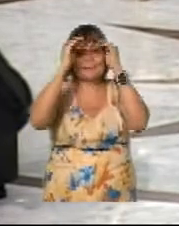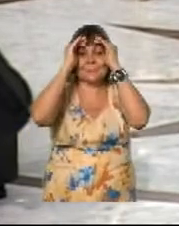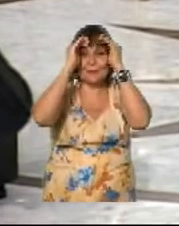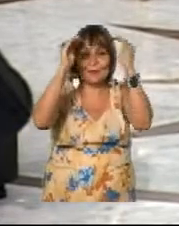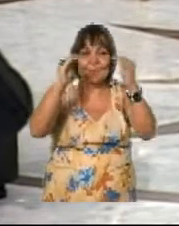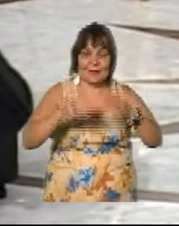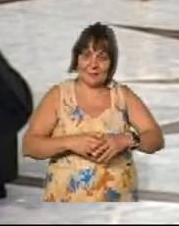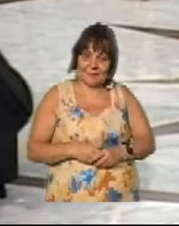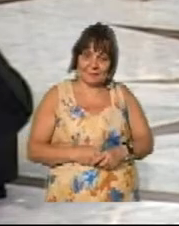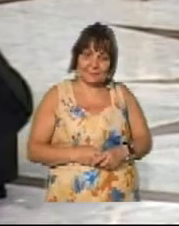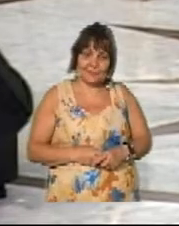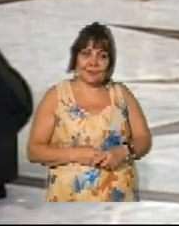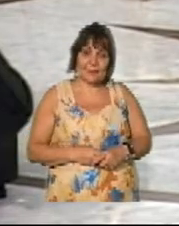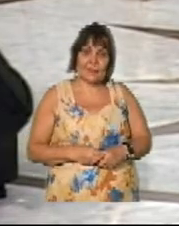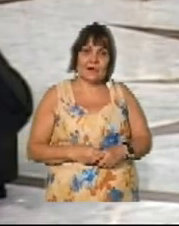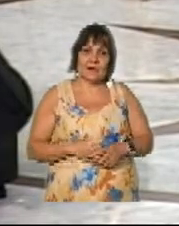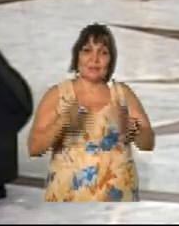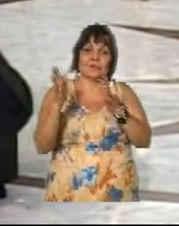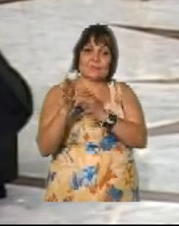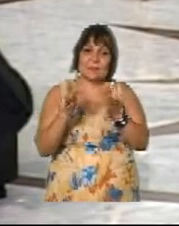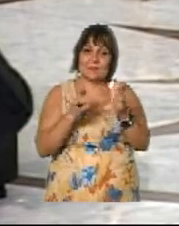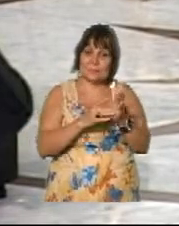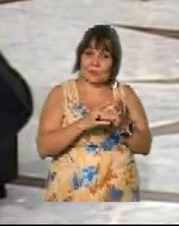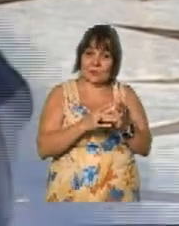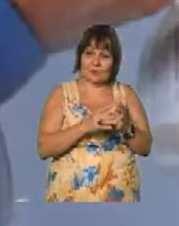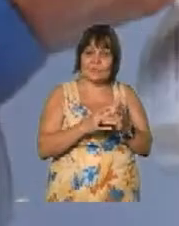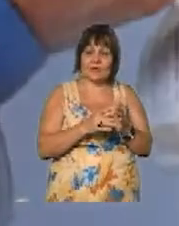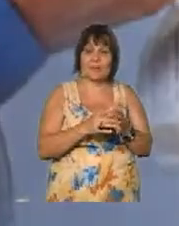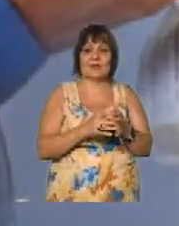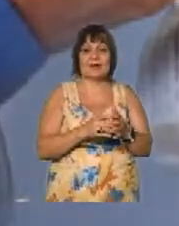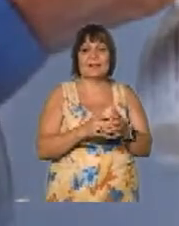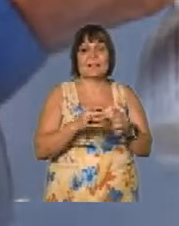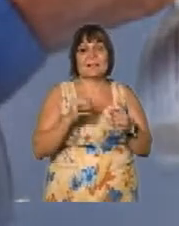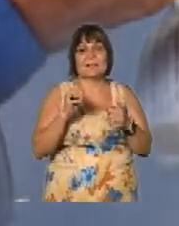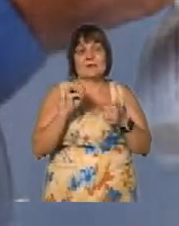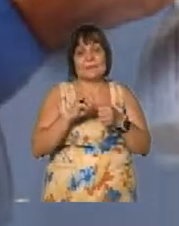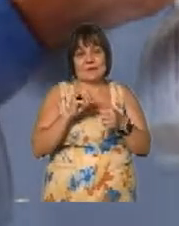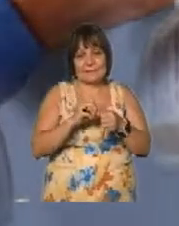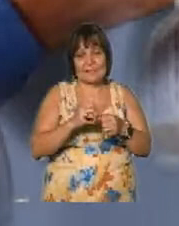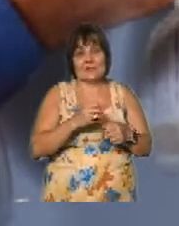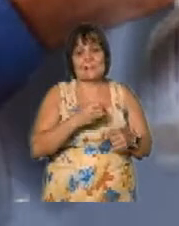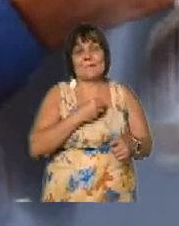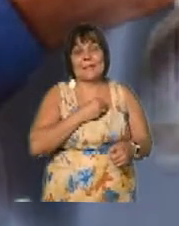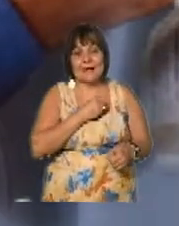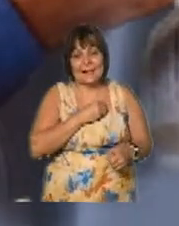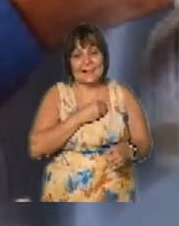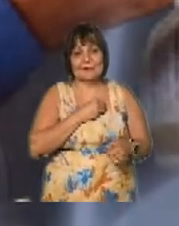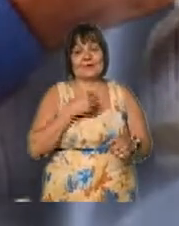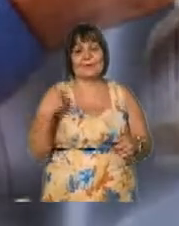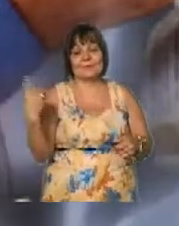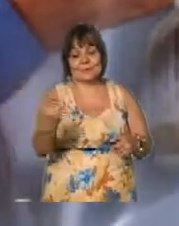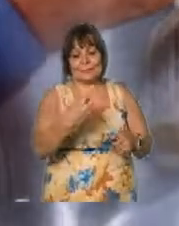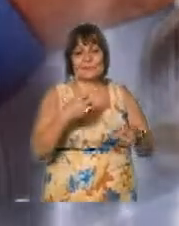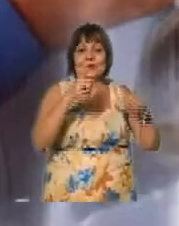Ele nos serve também sendo a propiciação dos nossos pecados. 1 João 2,2. Ele é a propiciação pelos nossos